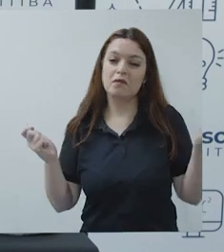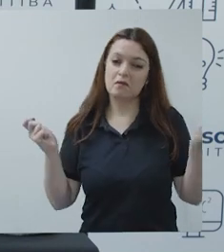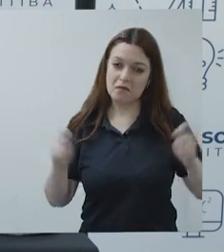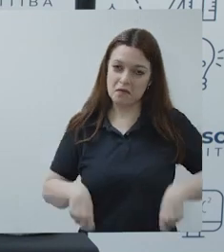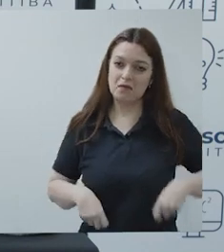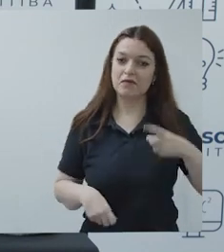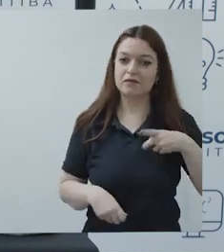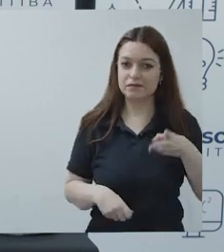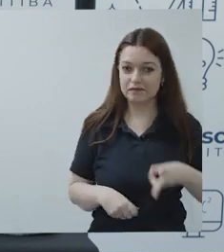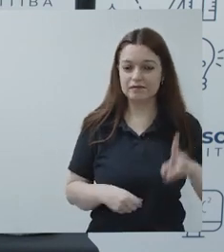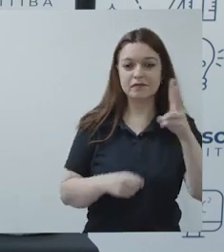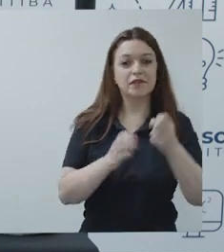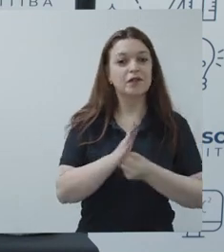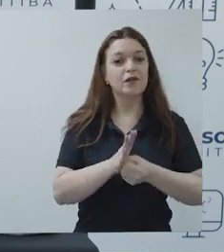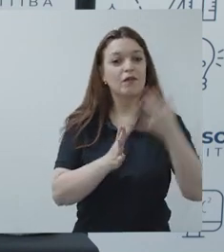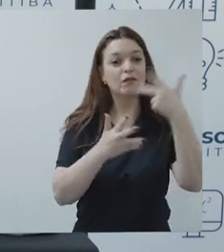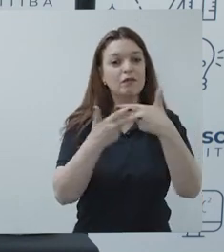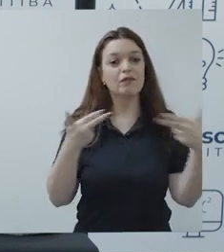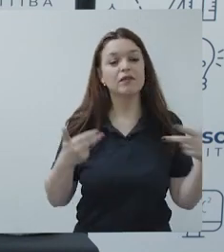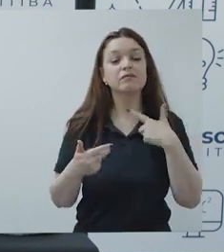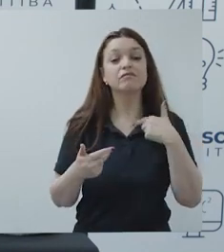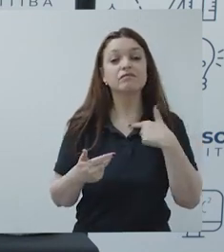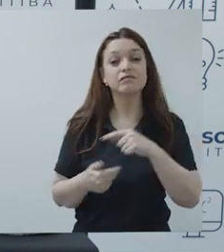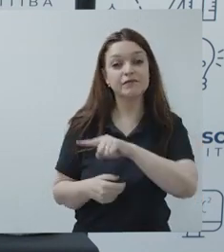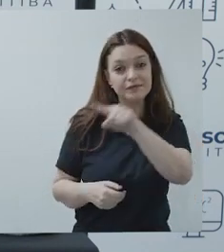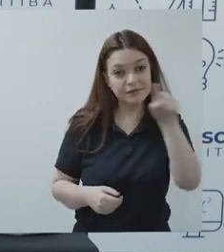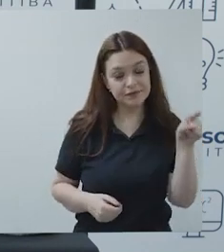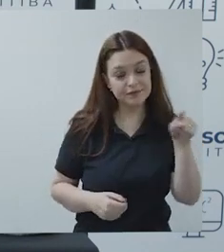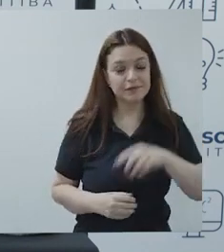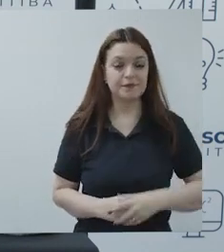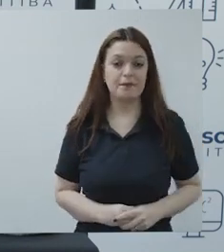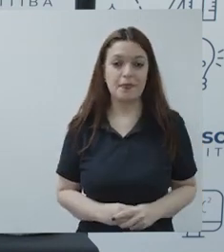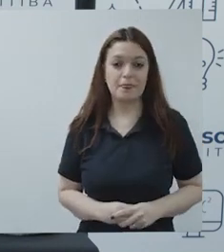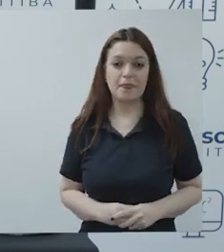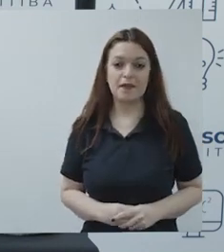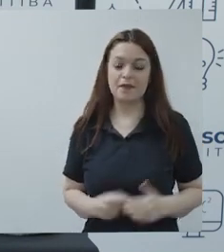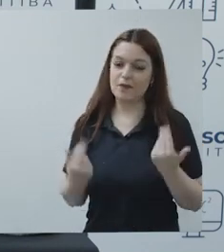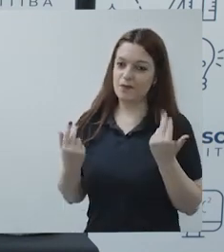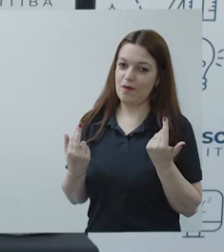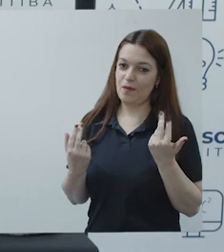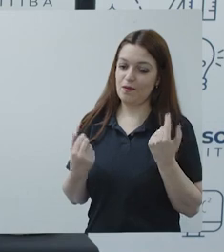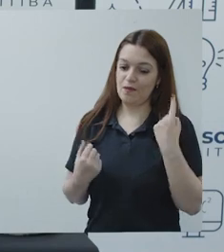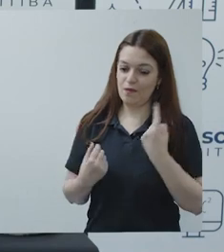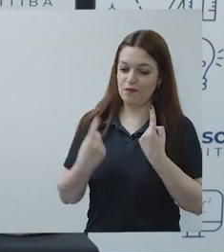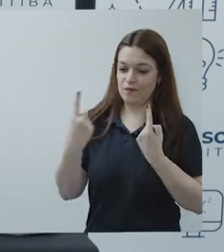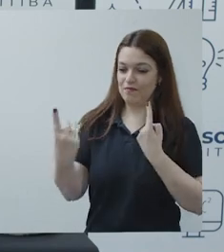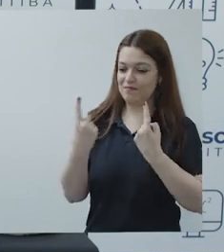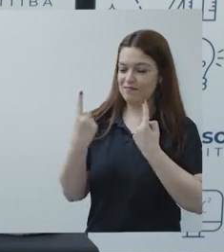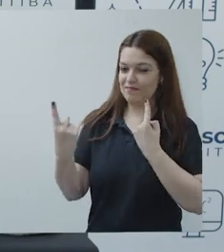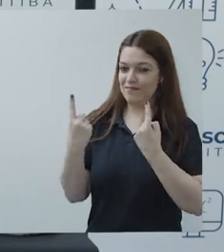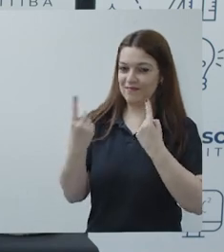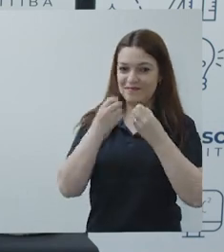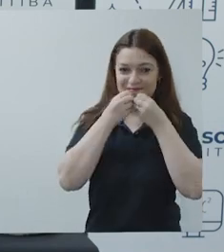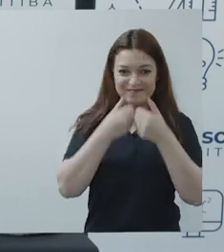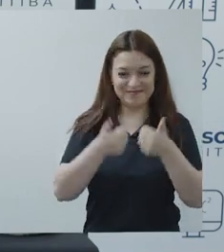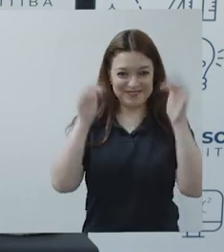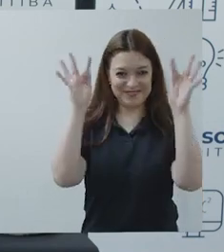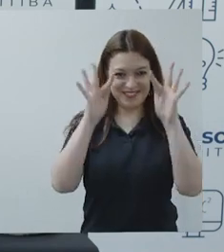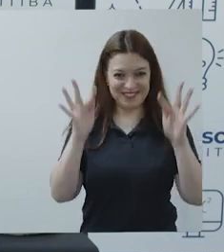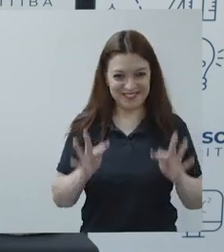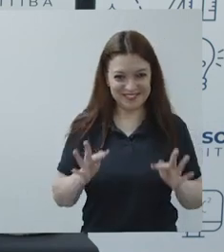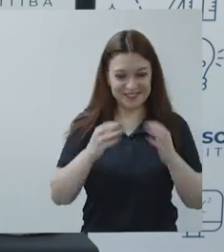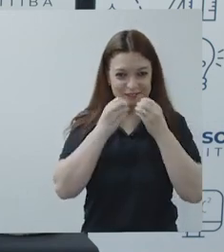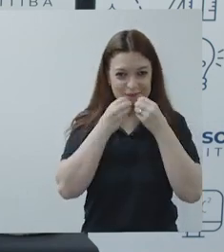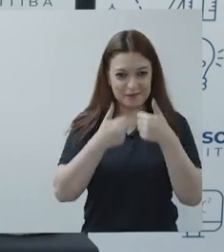podem continuar. Quantas vezes quiser, né? Então, nós empatamos. Eu ganhei uma vez e Ai, você ganhou uma vez. Fiquei feliz. Então,